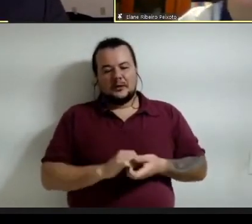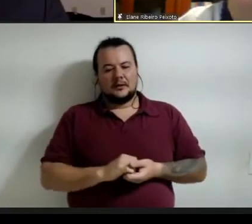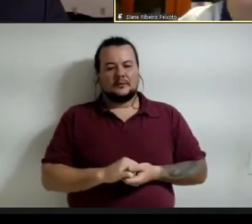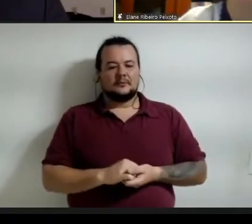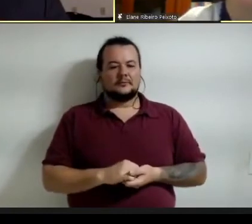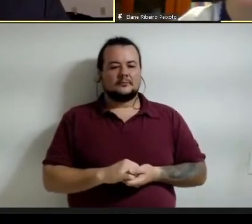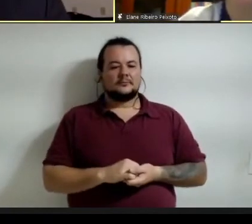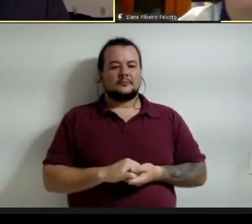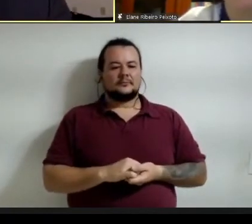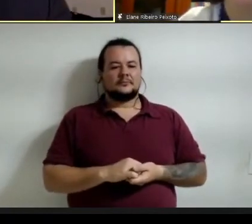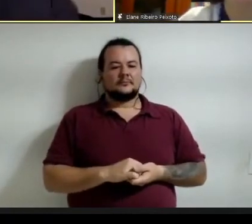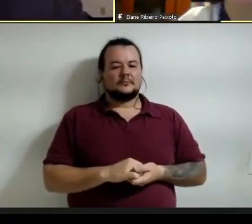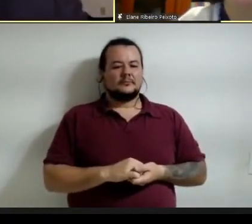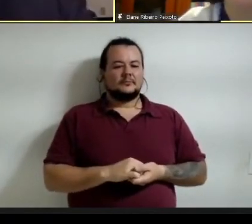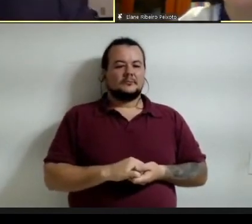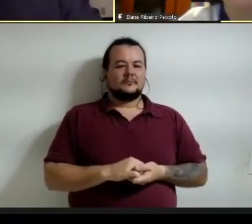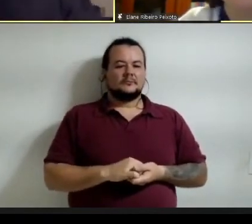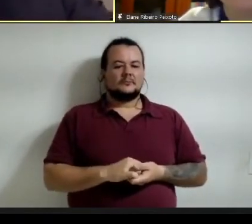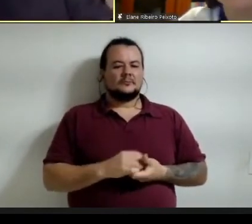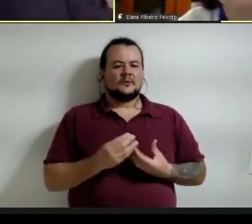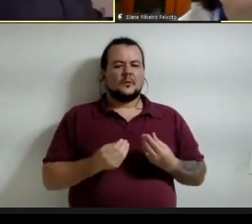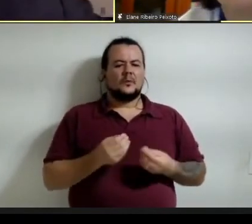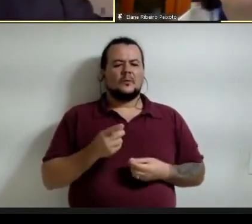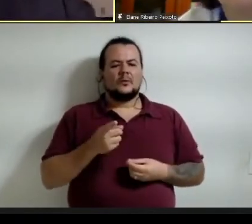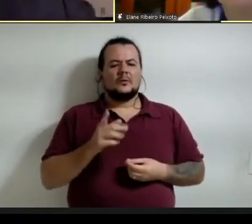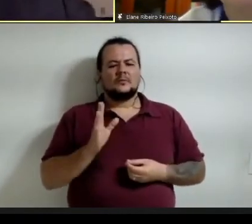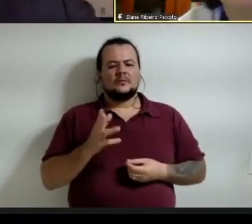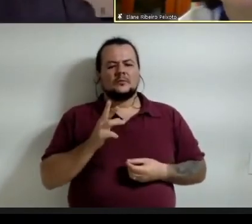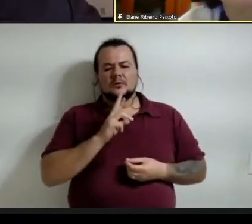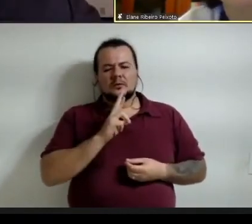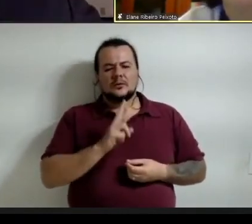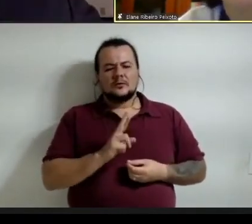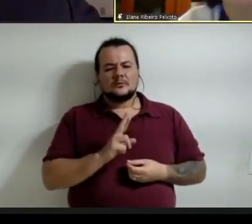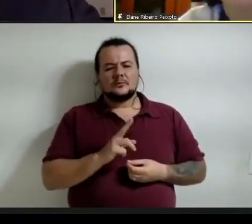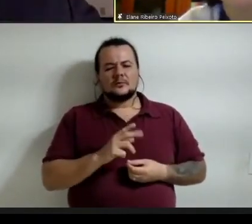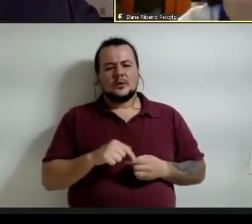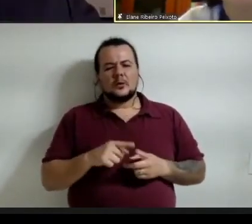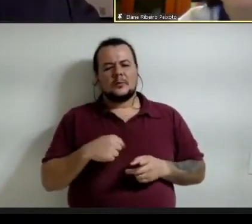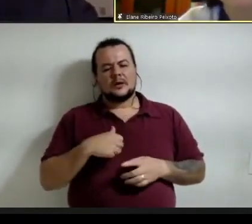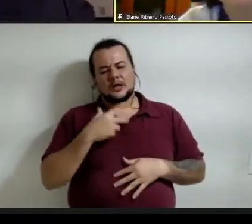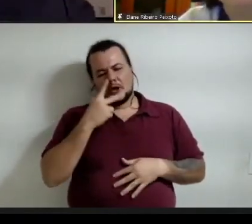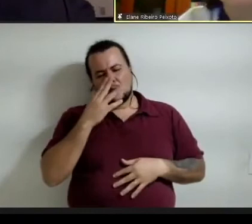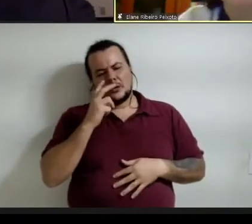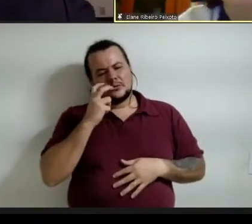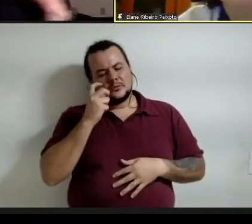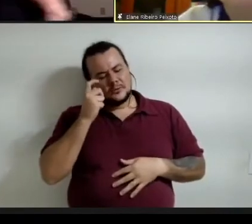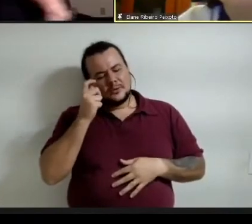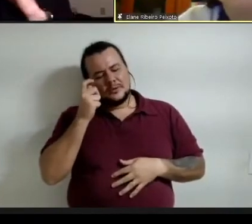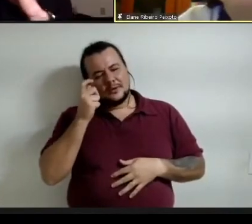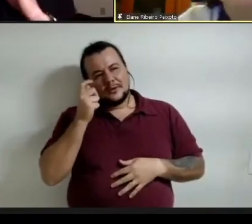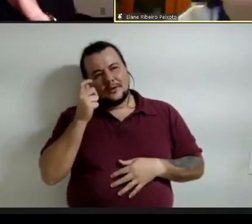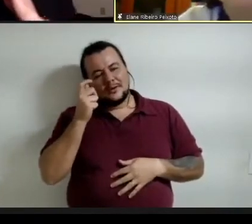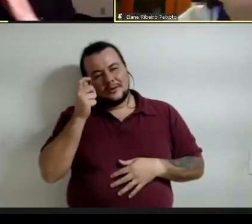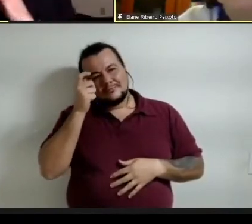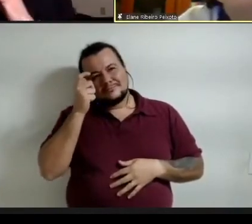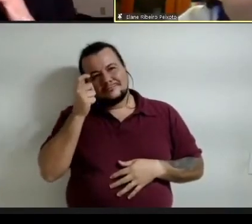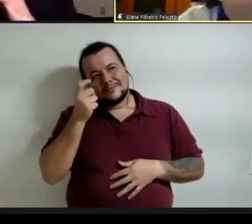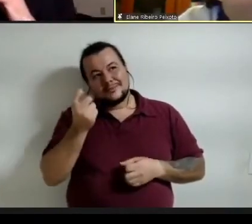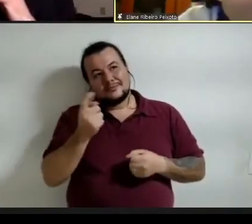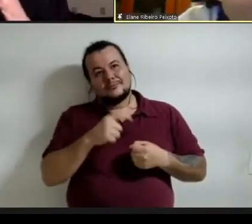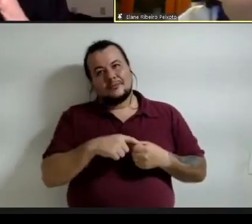de uma certa maneira, você já respondeu, mas eu acho que seria interessante, talvez, retomá-la. E a